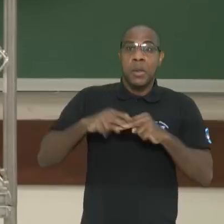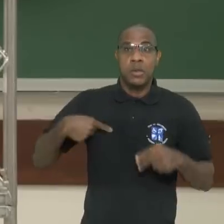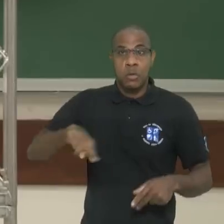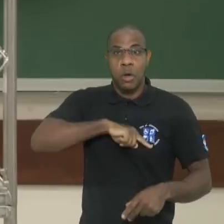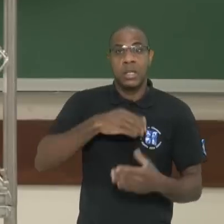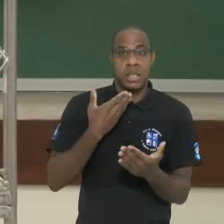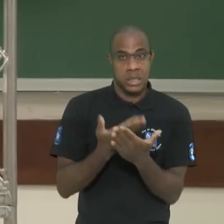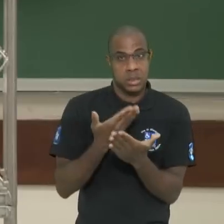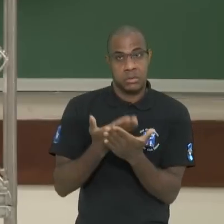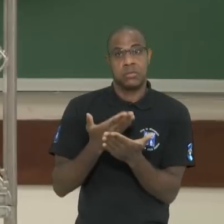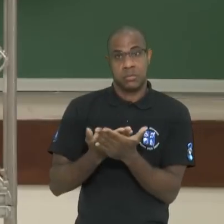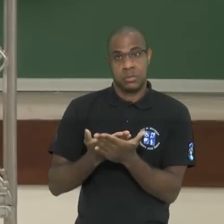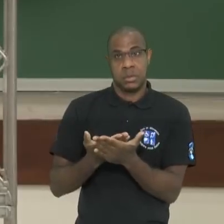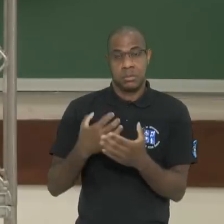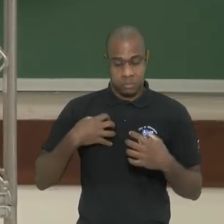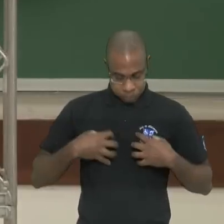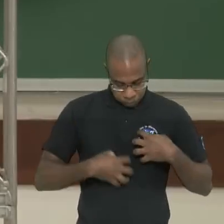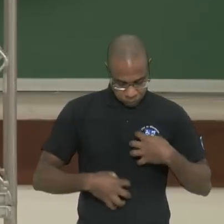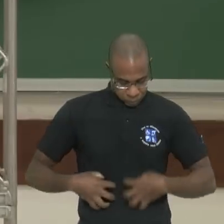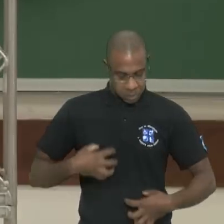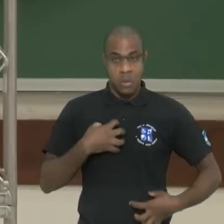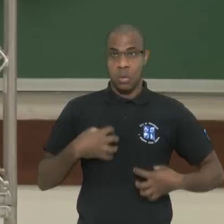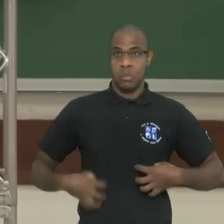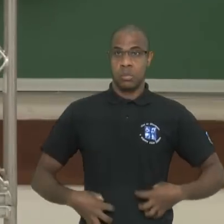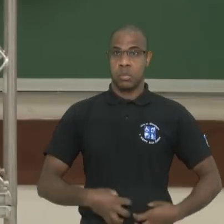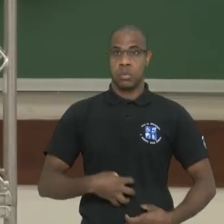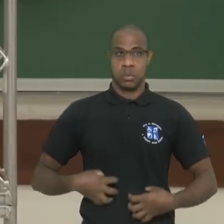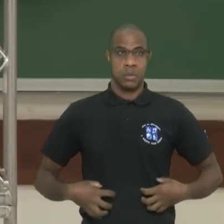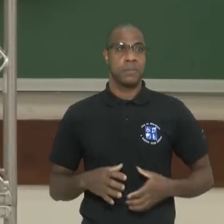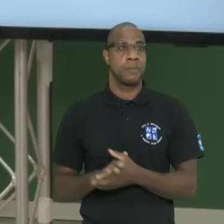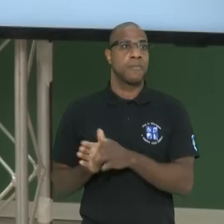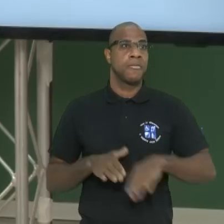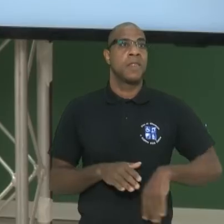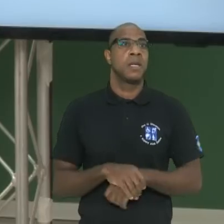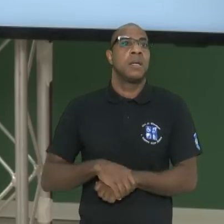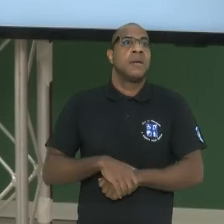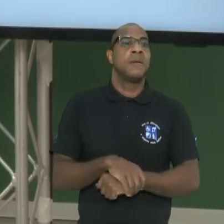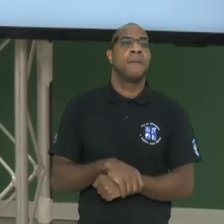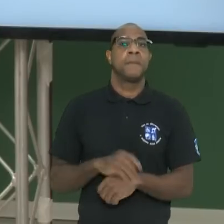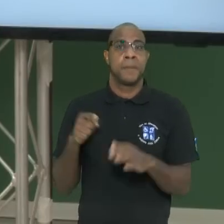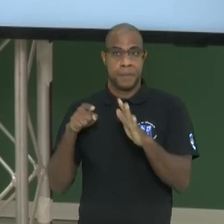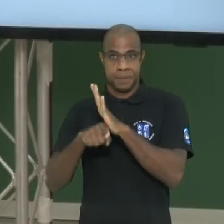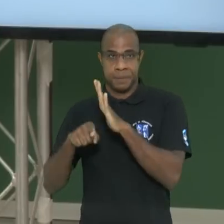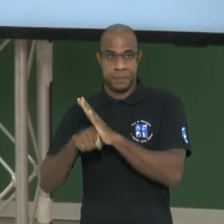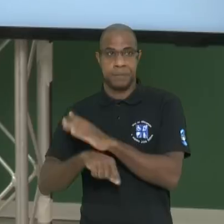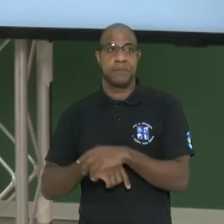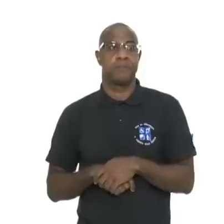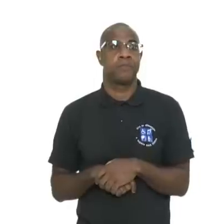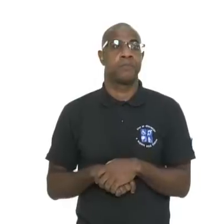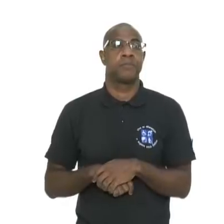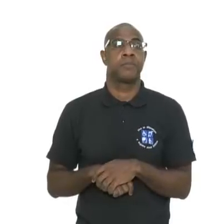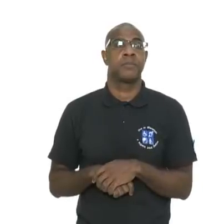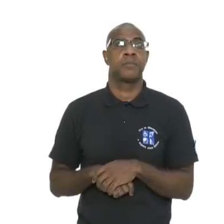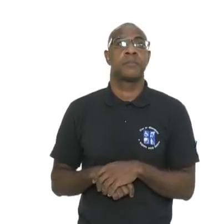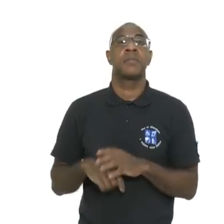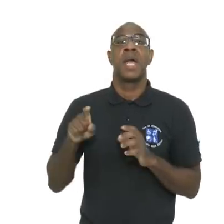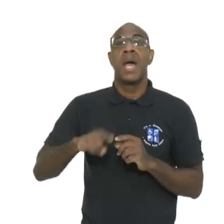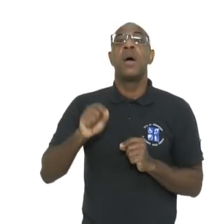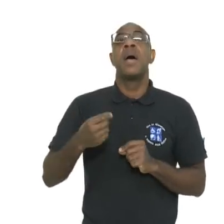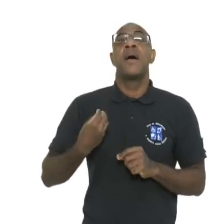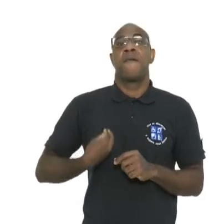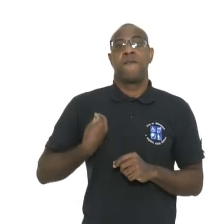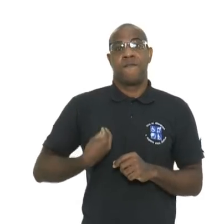pouquinho desses organismos. Vamos ao último quiz da aula de hoje, pessoal. São seres